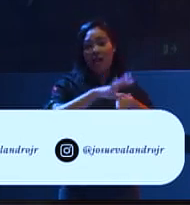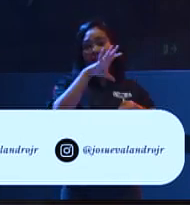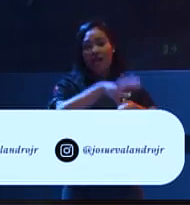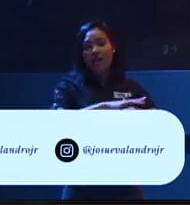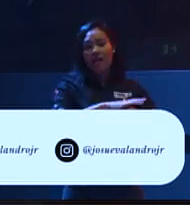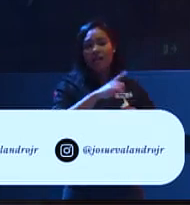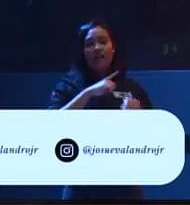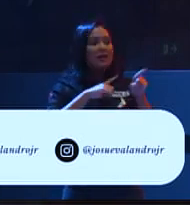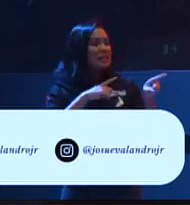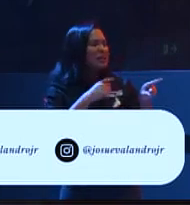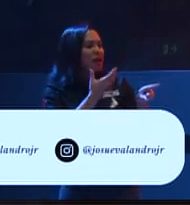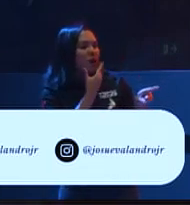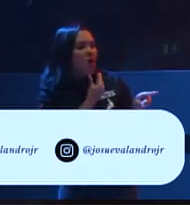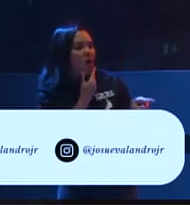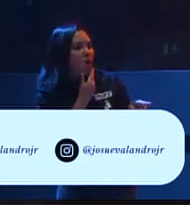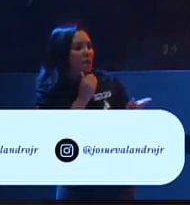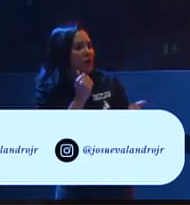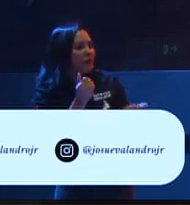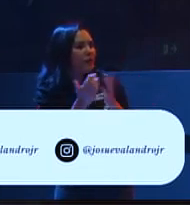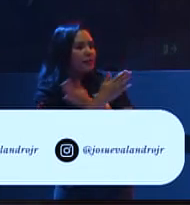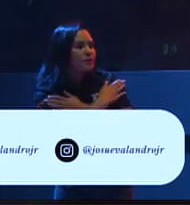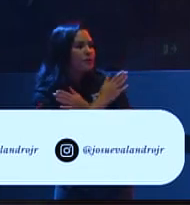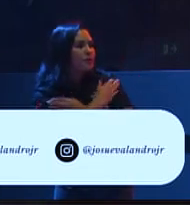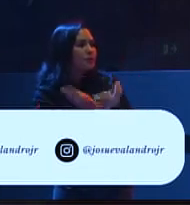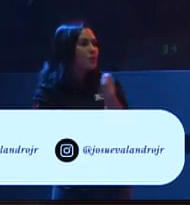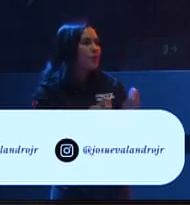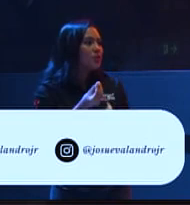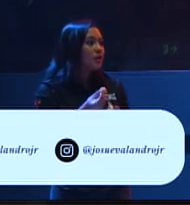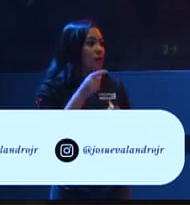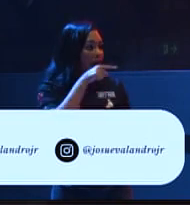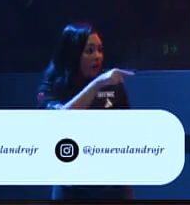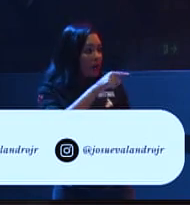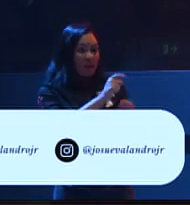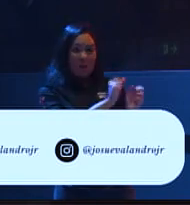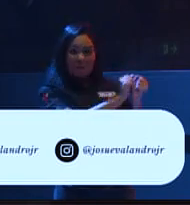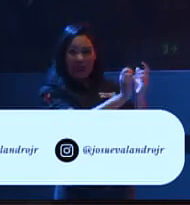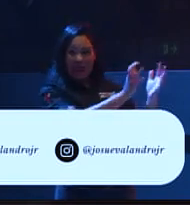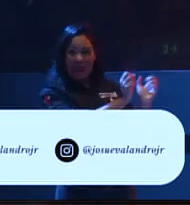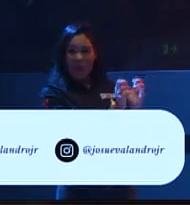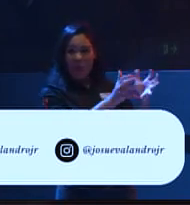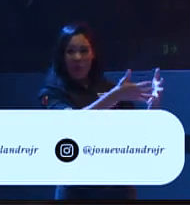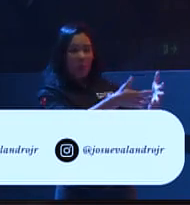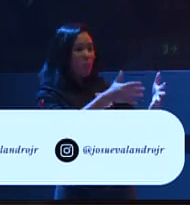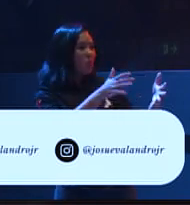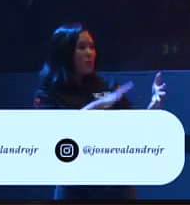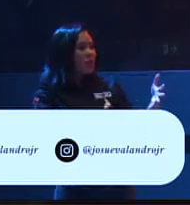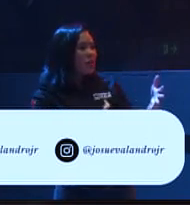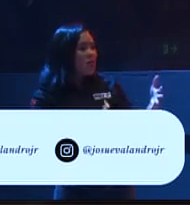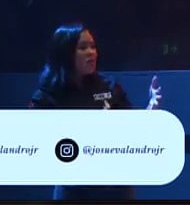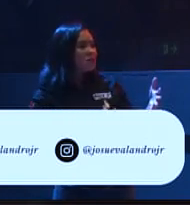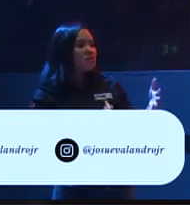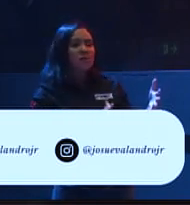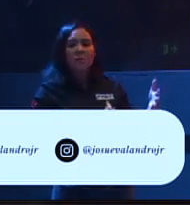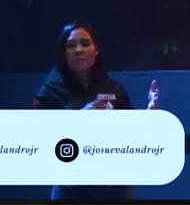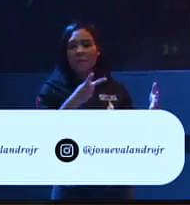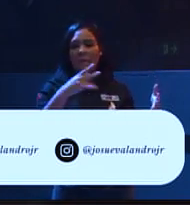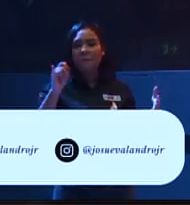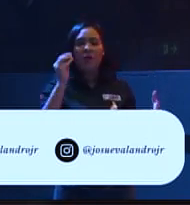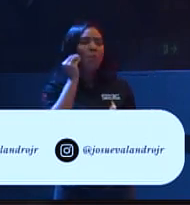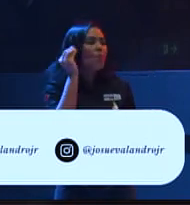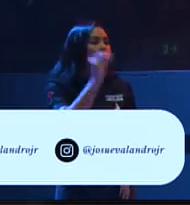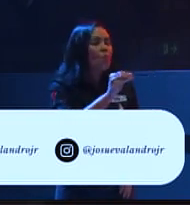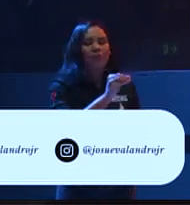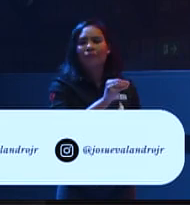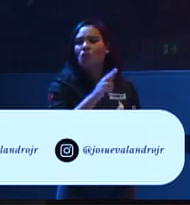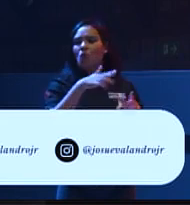ali tem homem desempregado ele tem criança que nunca recebeu um beijo de um pai ave tem